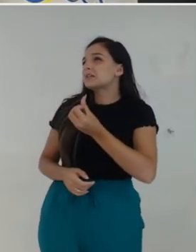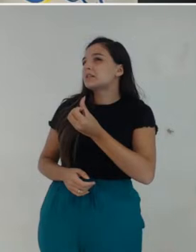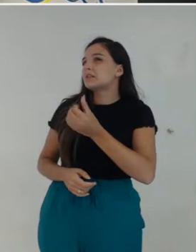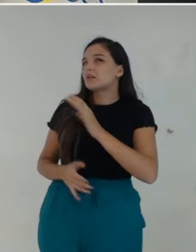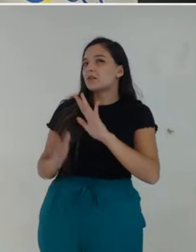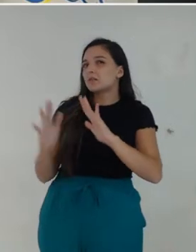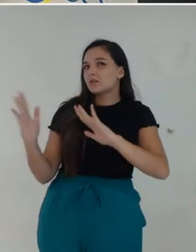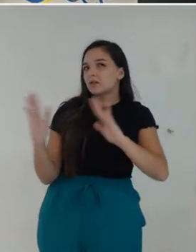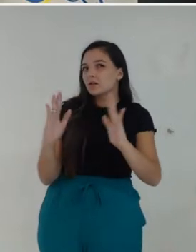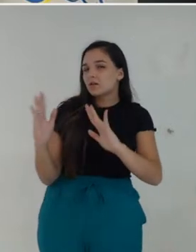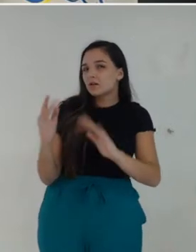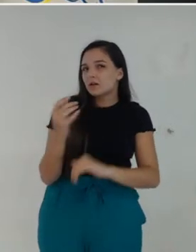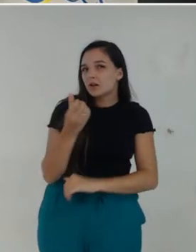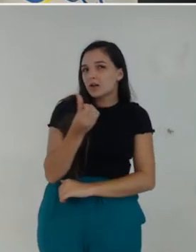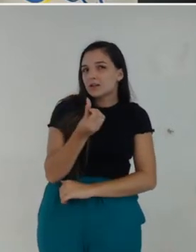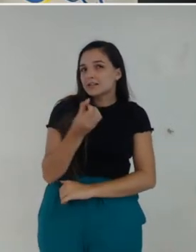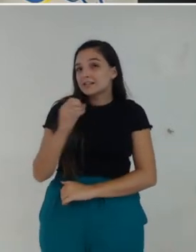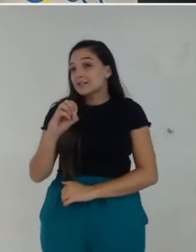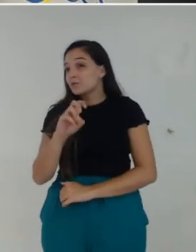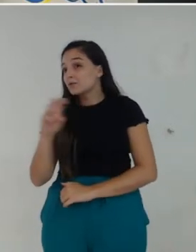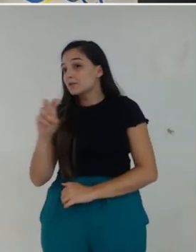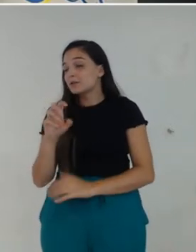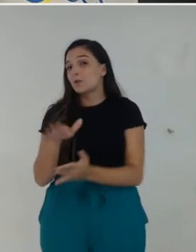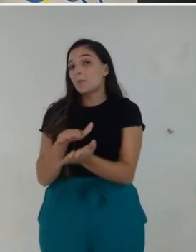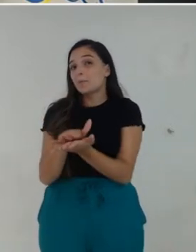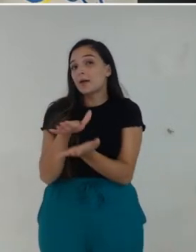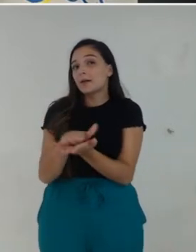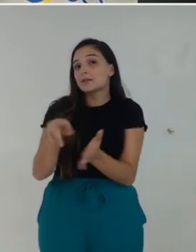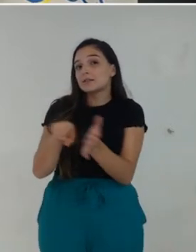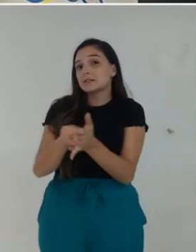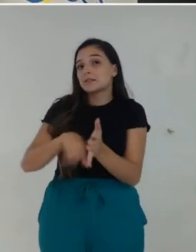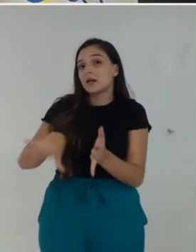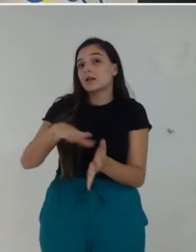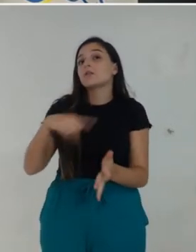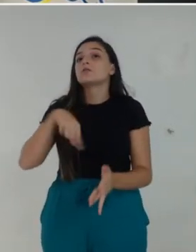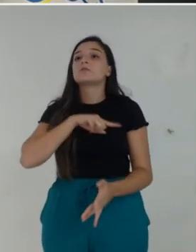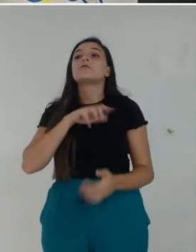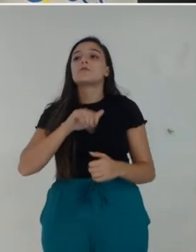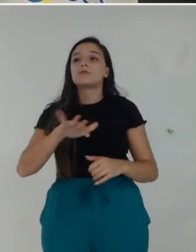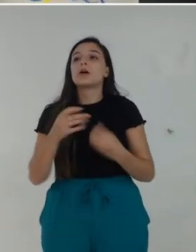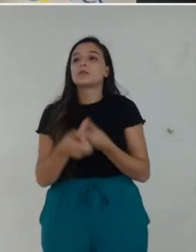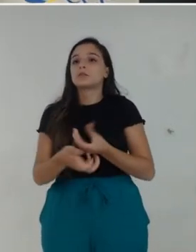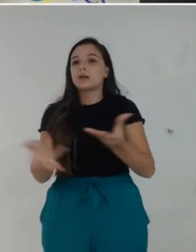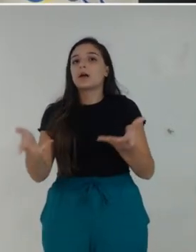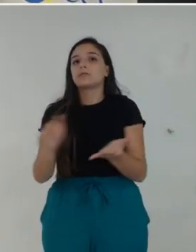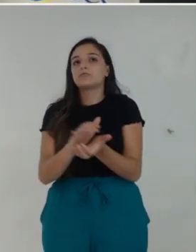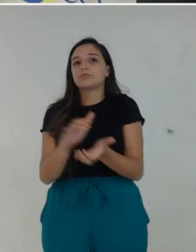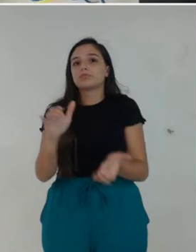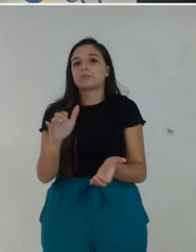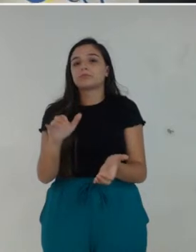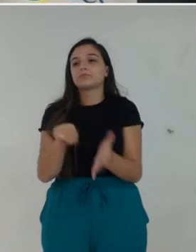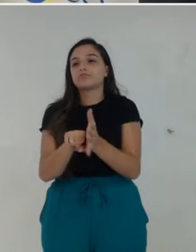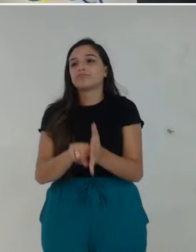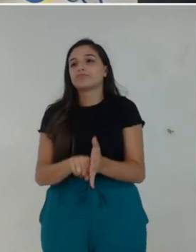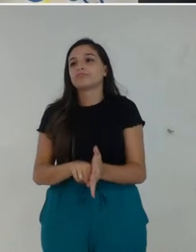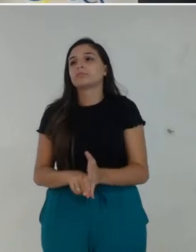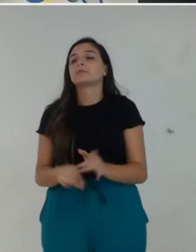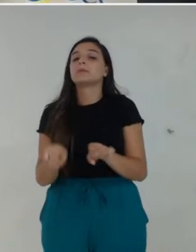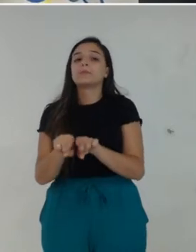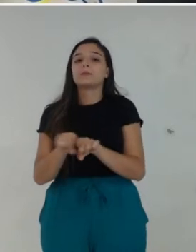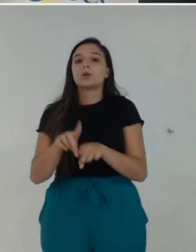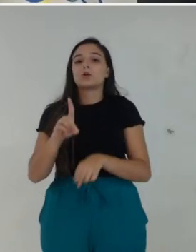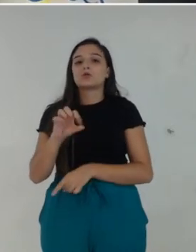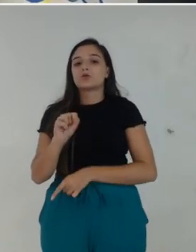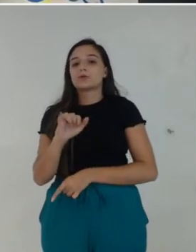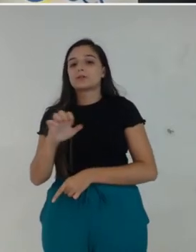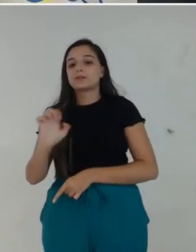Cerca de 605 pesquisas aí também que a gente vai disponibilizar aí como bancos de dados. Os dossiês também da